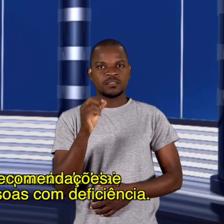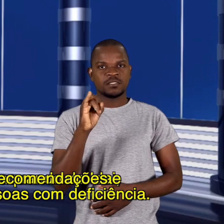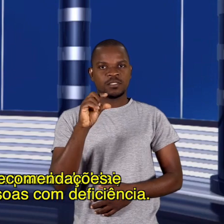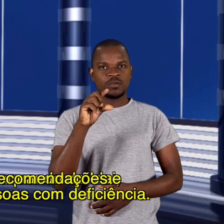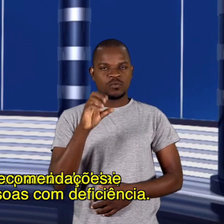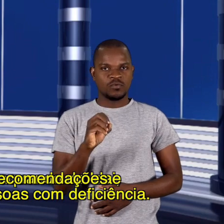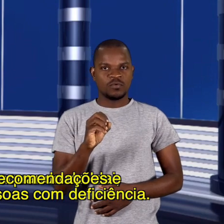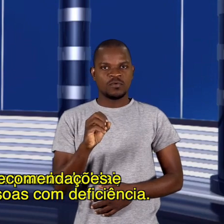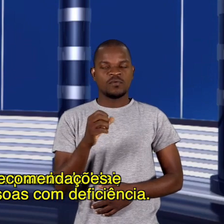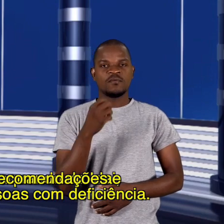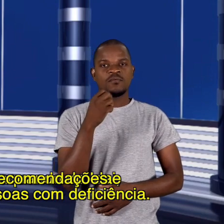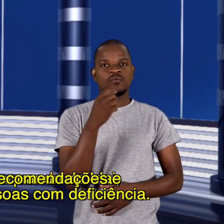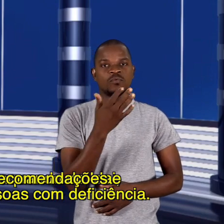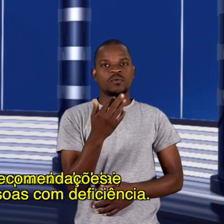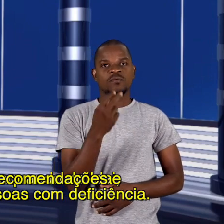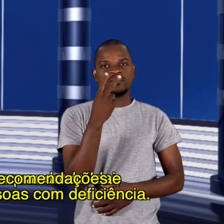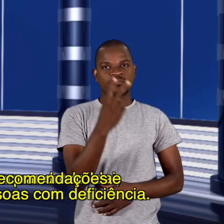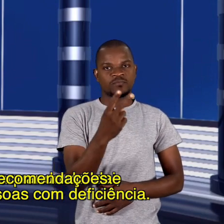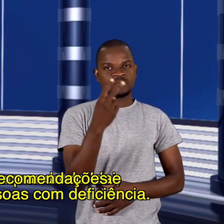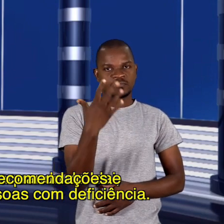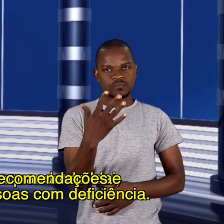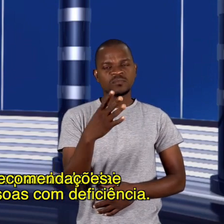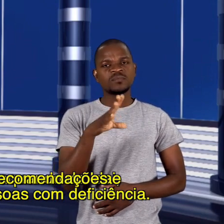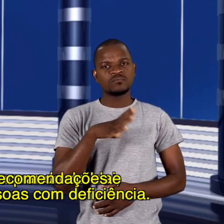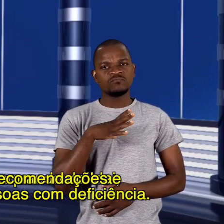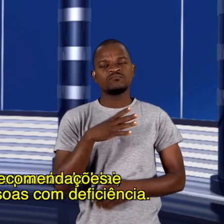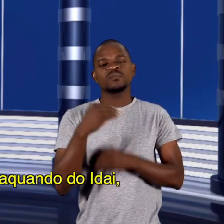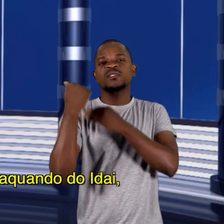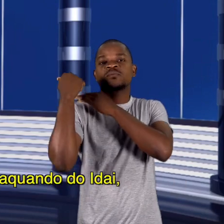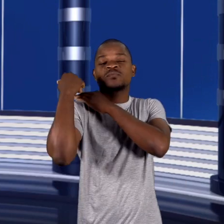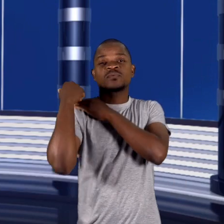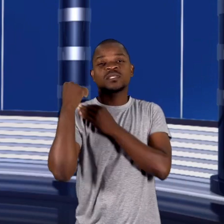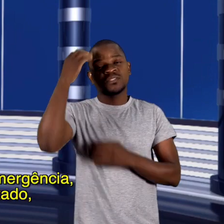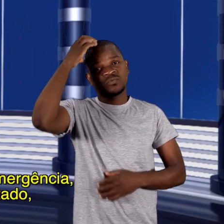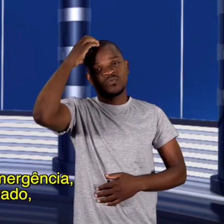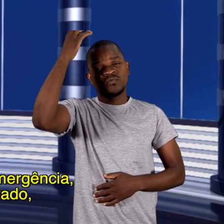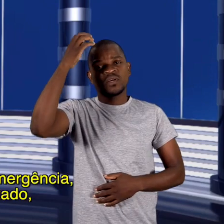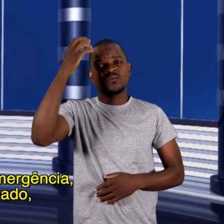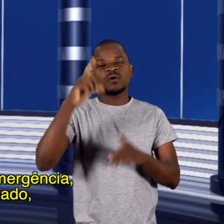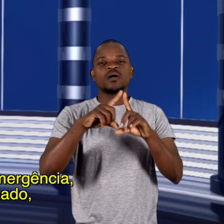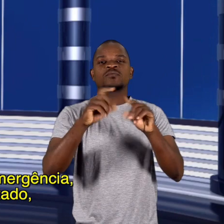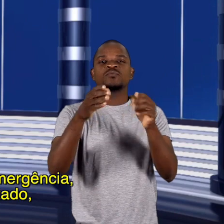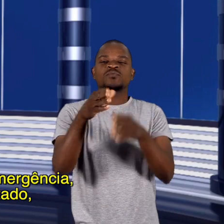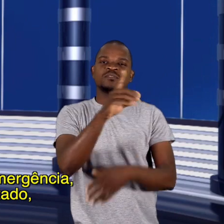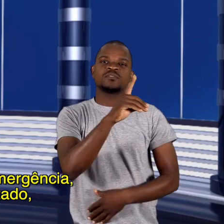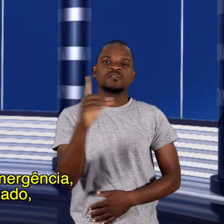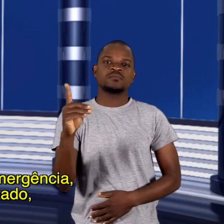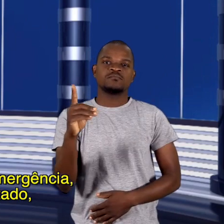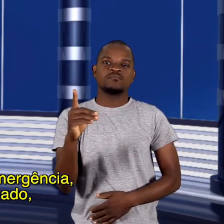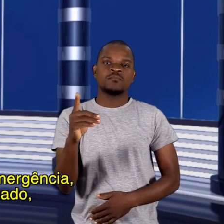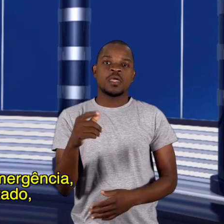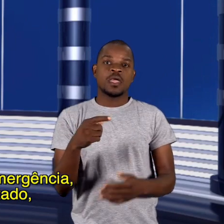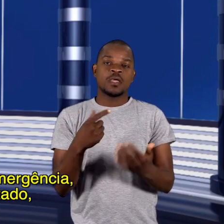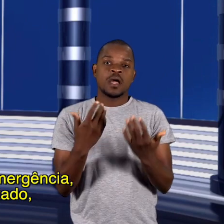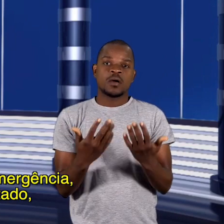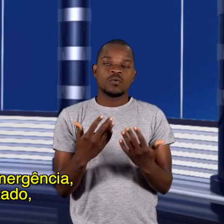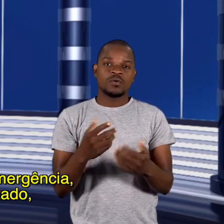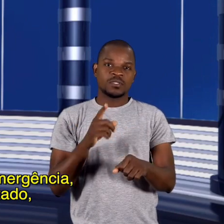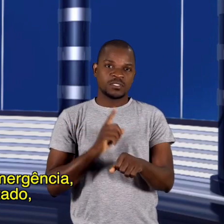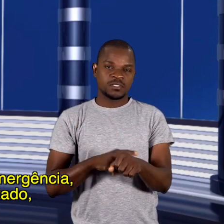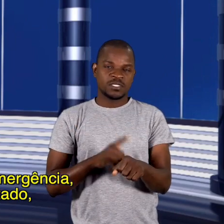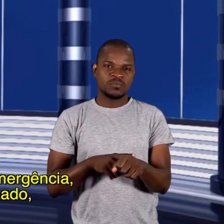e responsabilidade do Estado para com as pessoas com deficiência. tem o artigo 11 que fala das emergências é